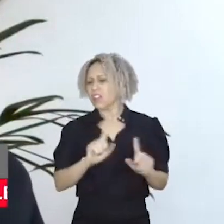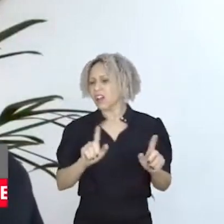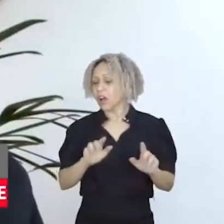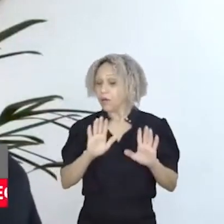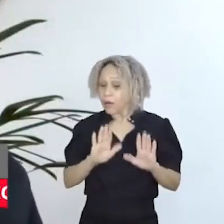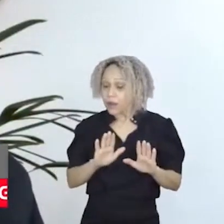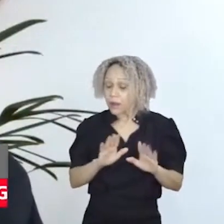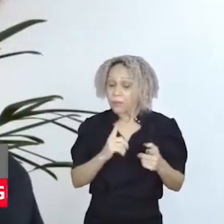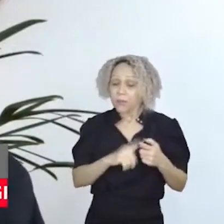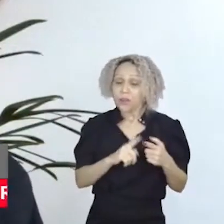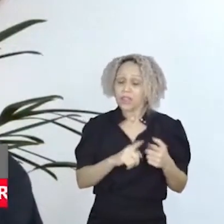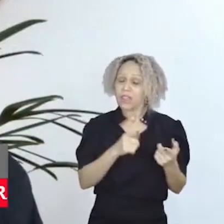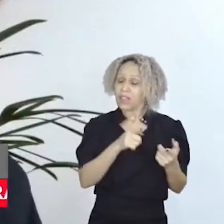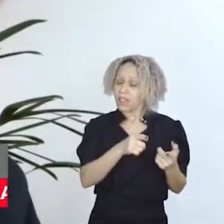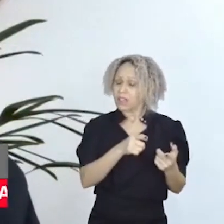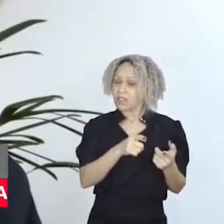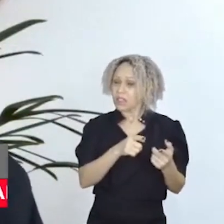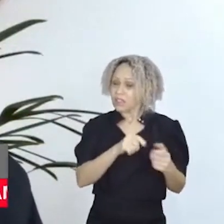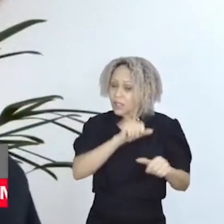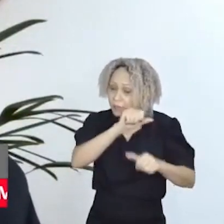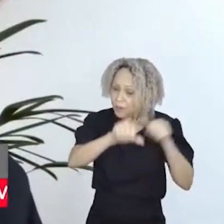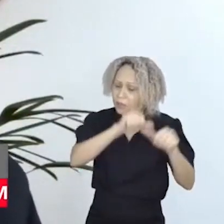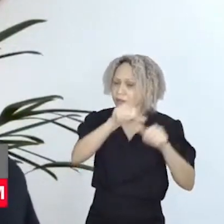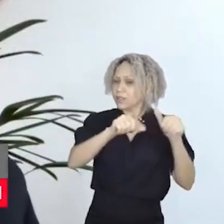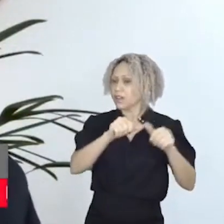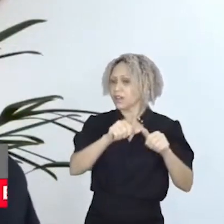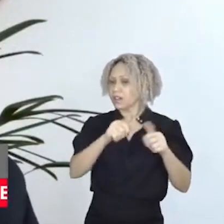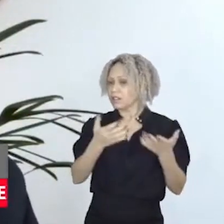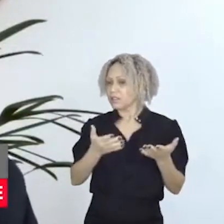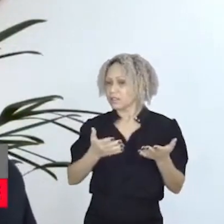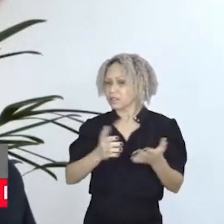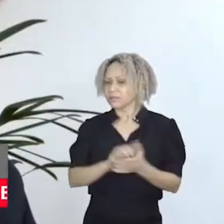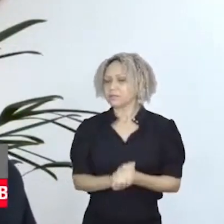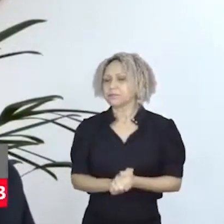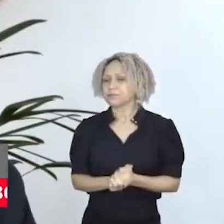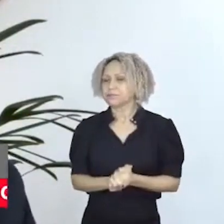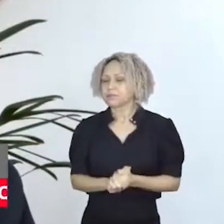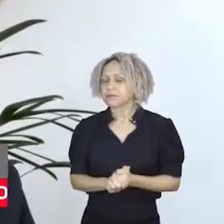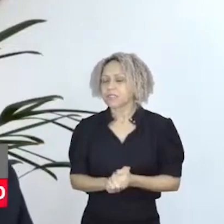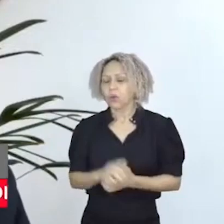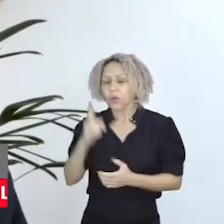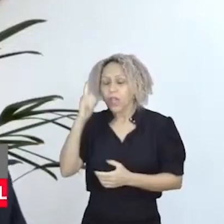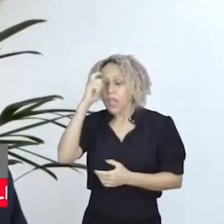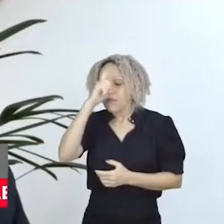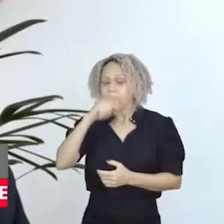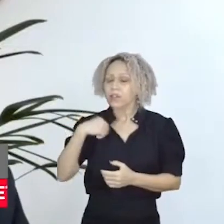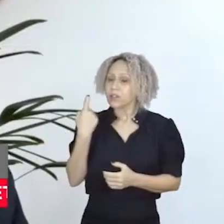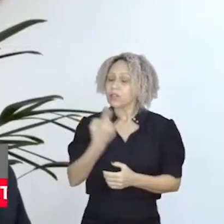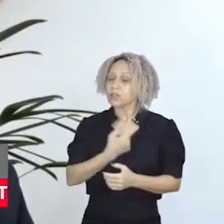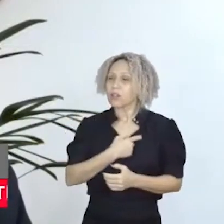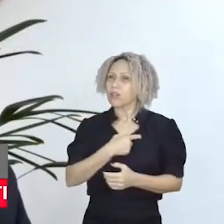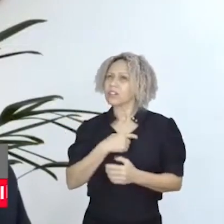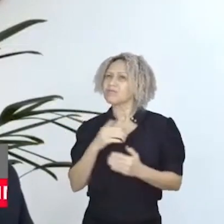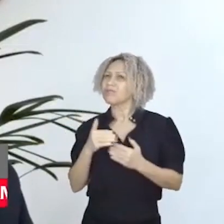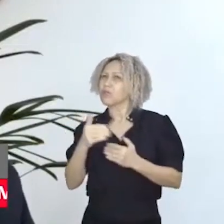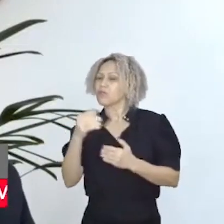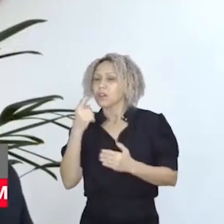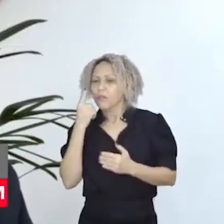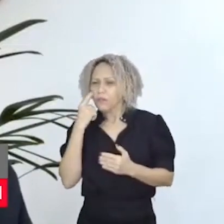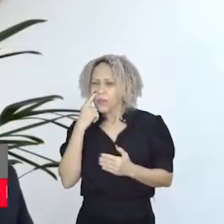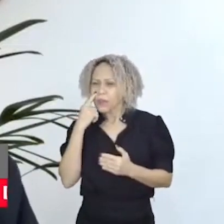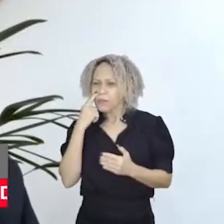fomentado. A gente está falando muito que o quão difícil será que a gente consiga ver paridade de gênero ou